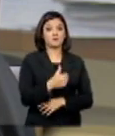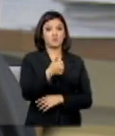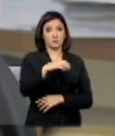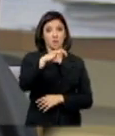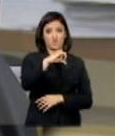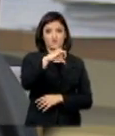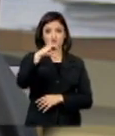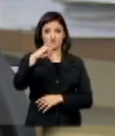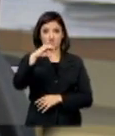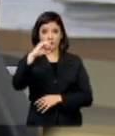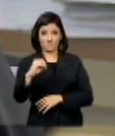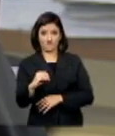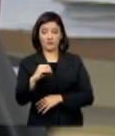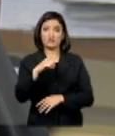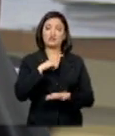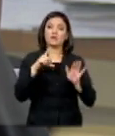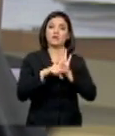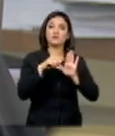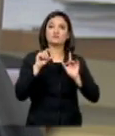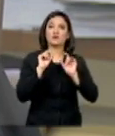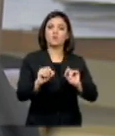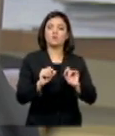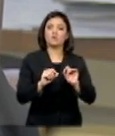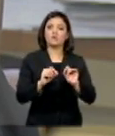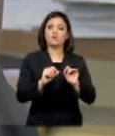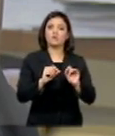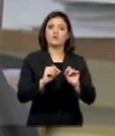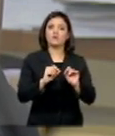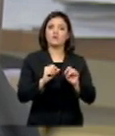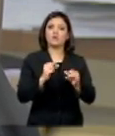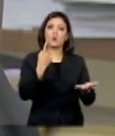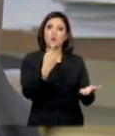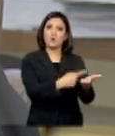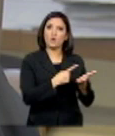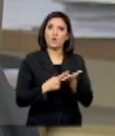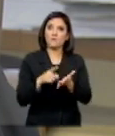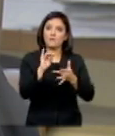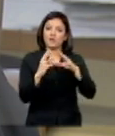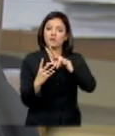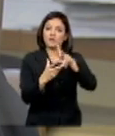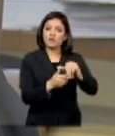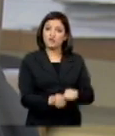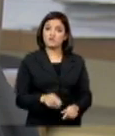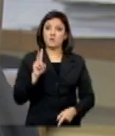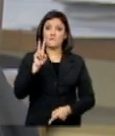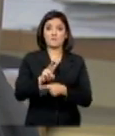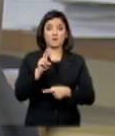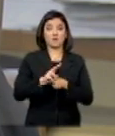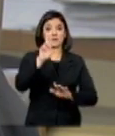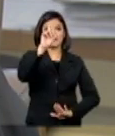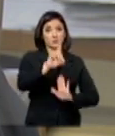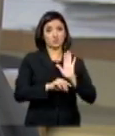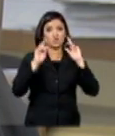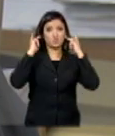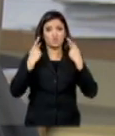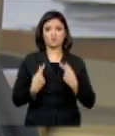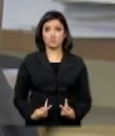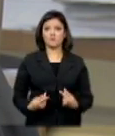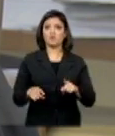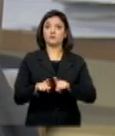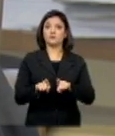destacando-se como tratado internacional de proteção de direitos humanos com o mais elevado número de